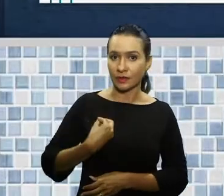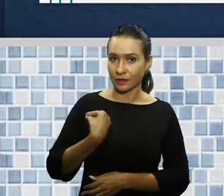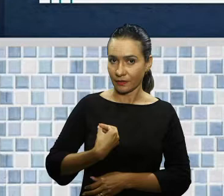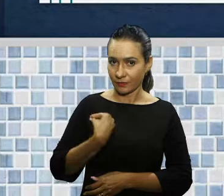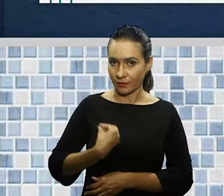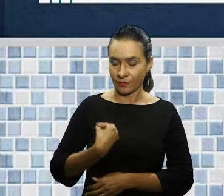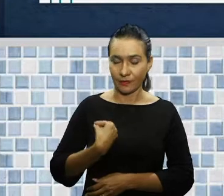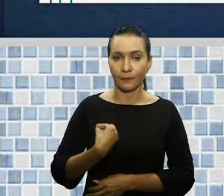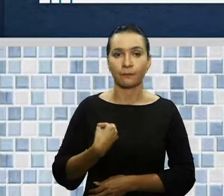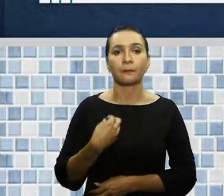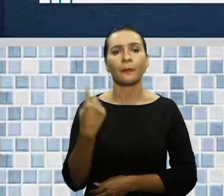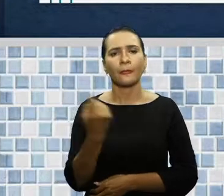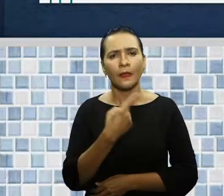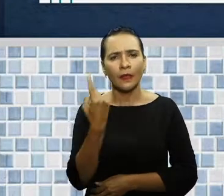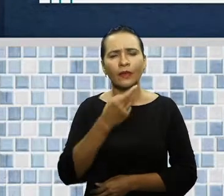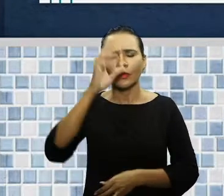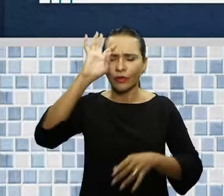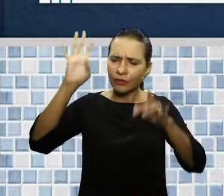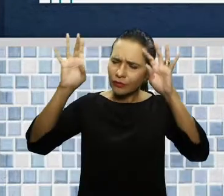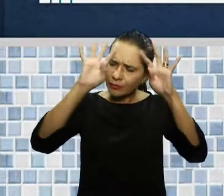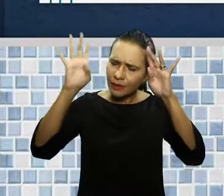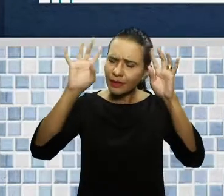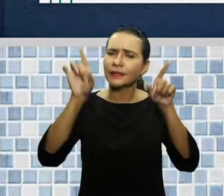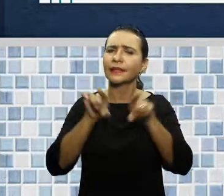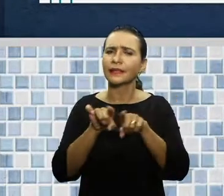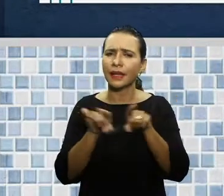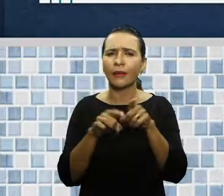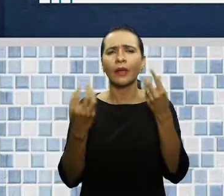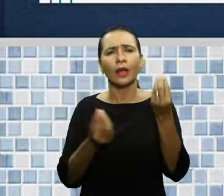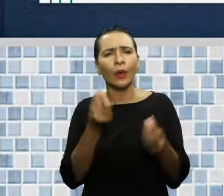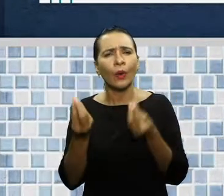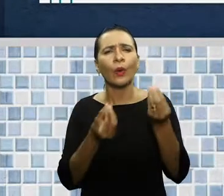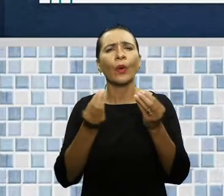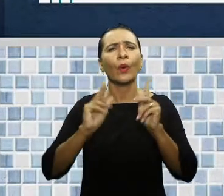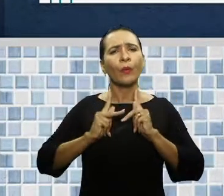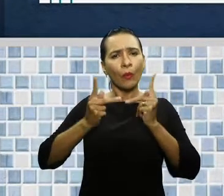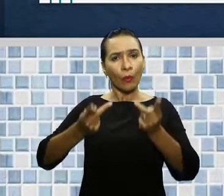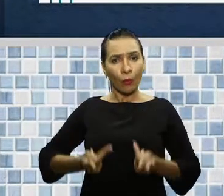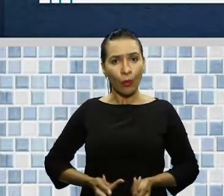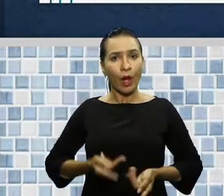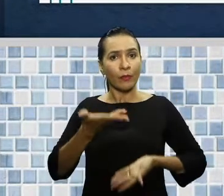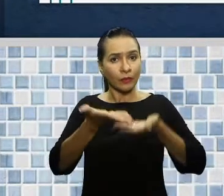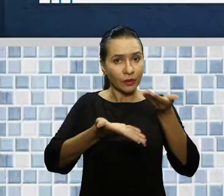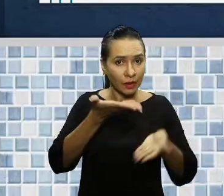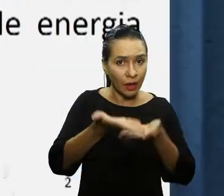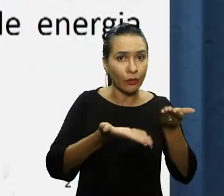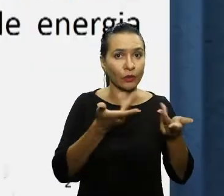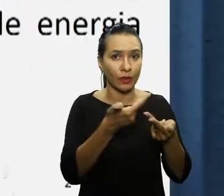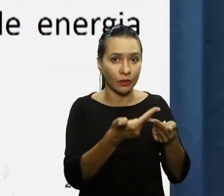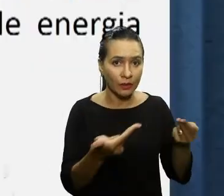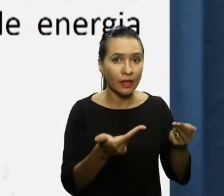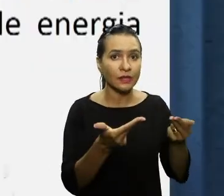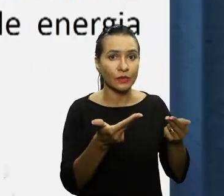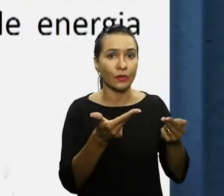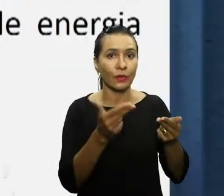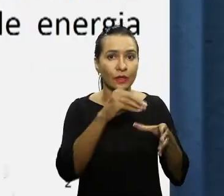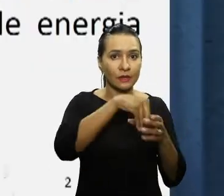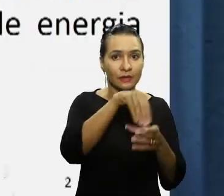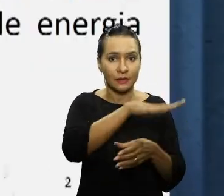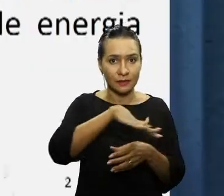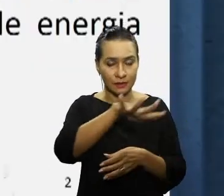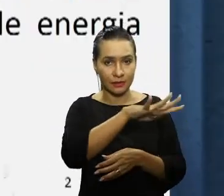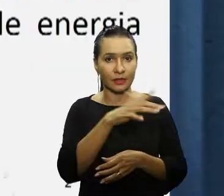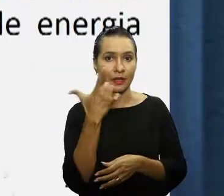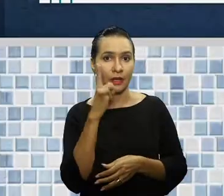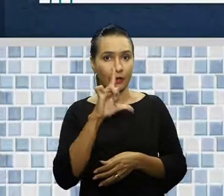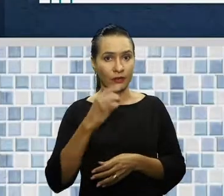Nós vamos refletir também sobre o modo como o homem está cuidando desses recursos que são necessários para a